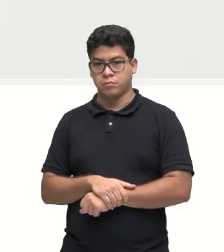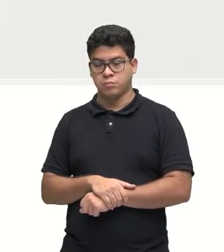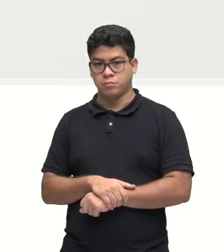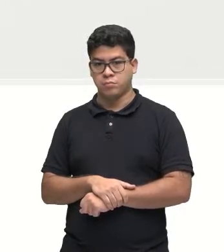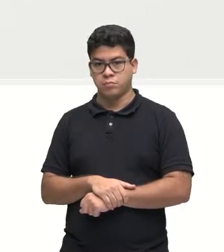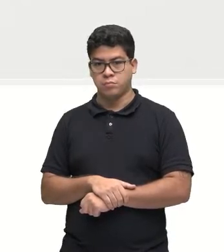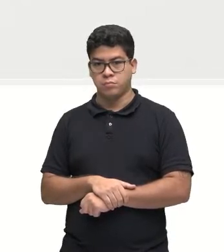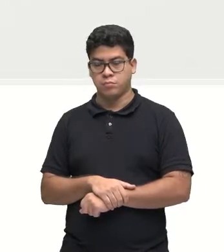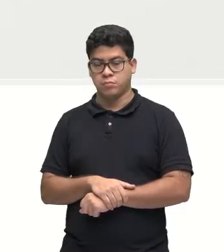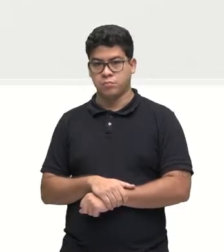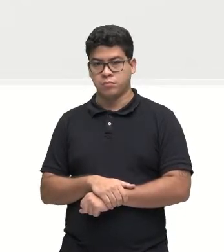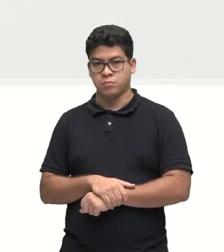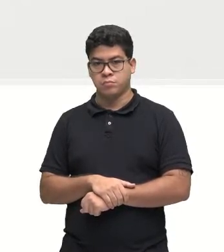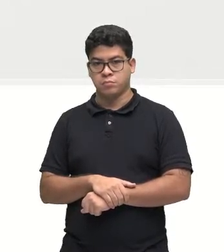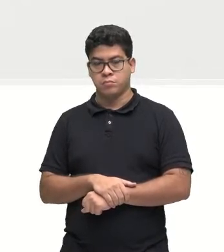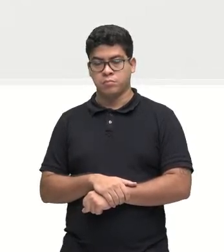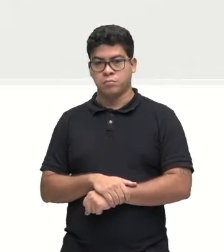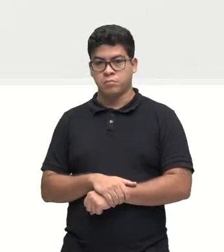funcionários,